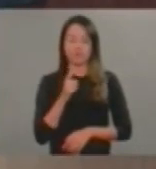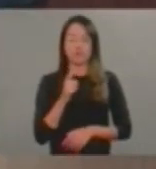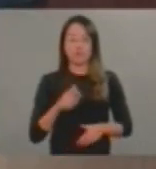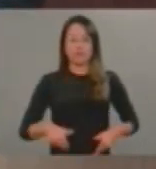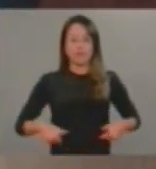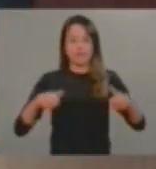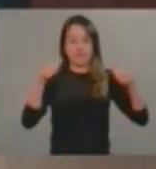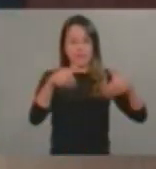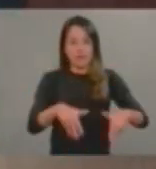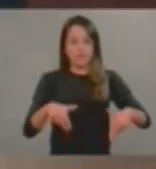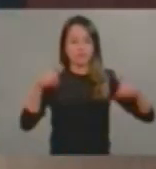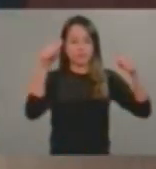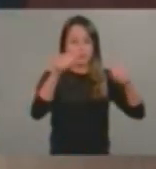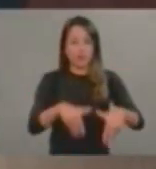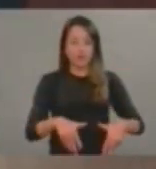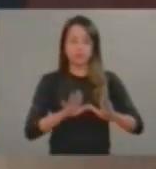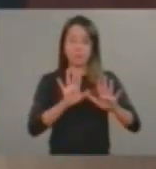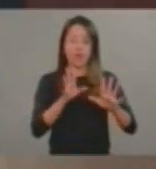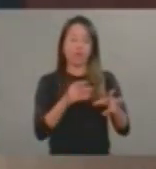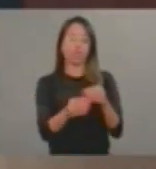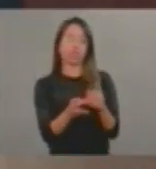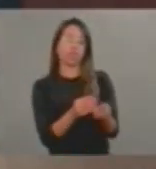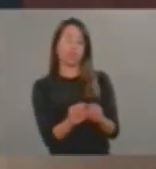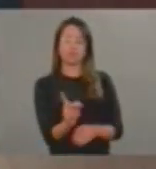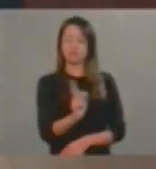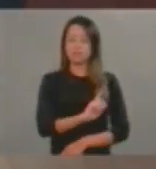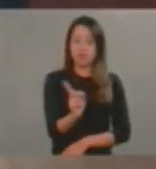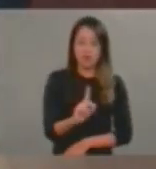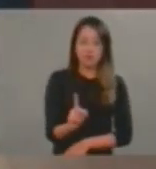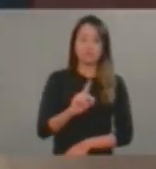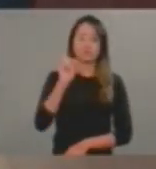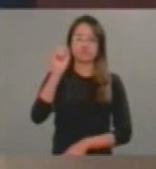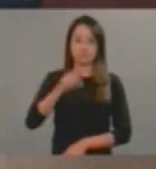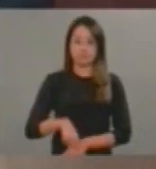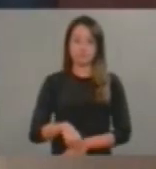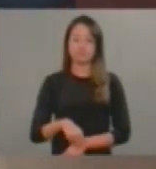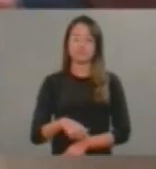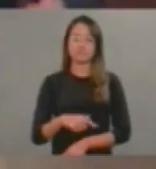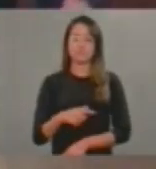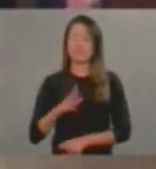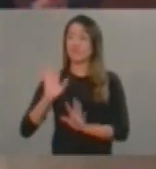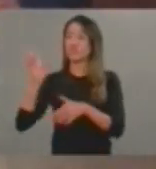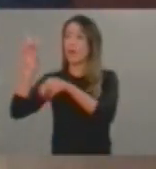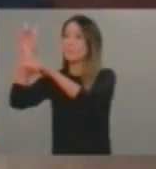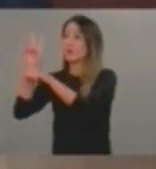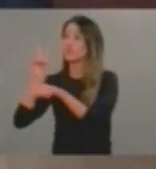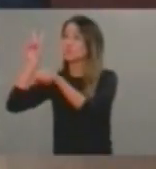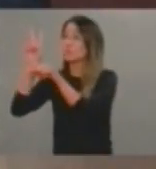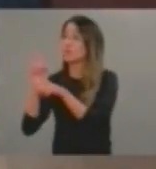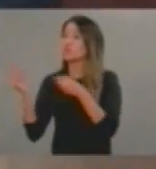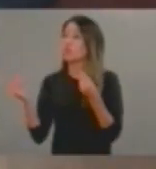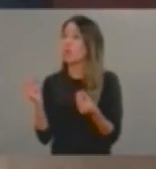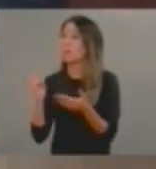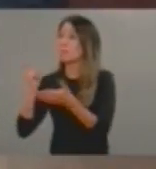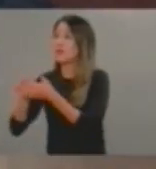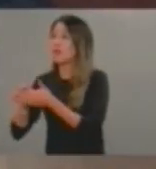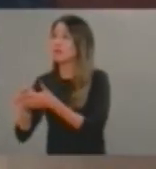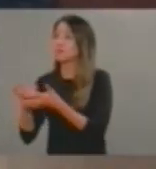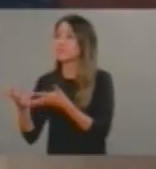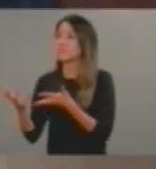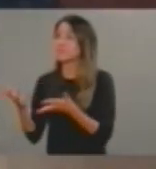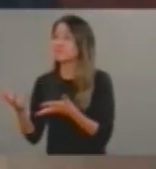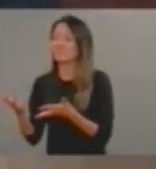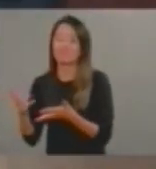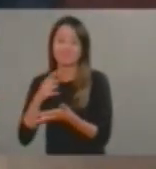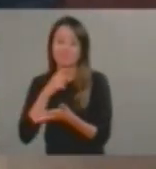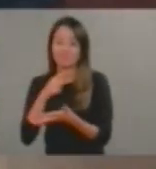Esse empréstimo sirva para cobrir outros empréstimos e o estado ter mais prazo. Fazer uma